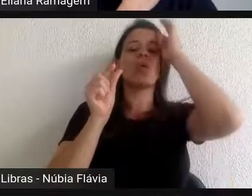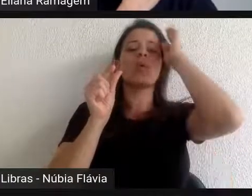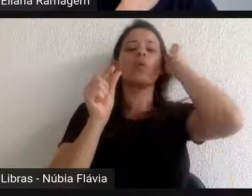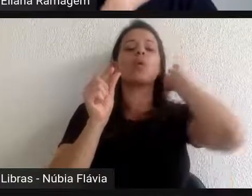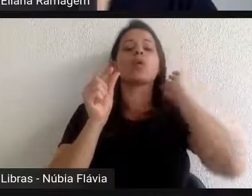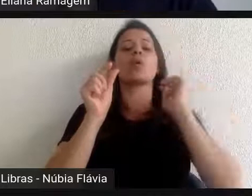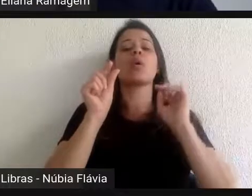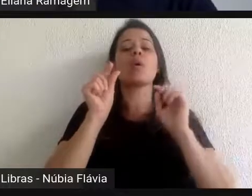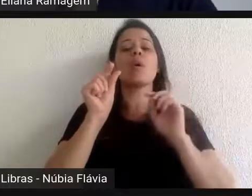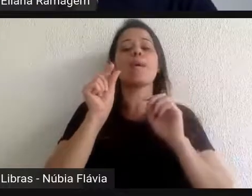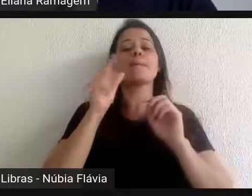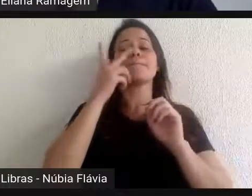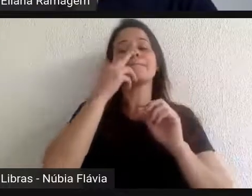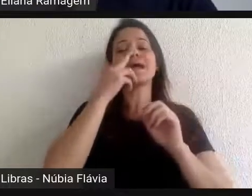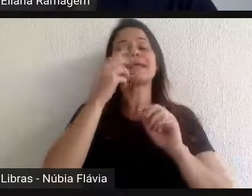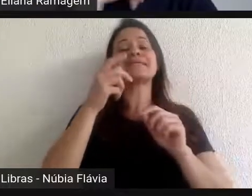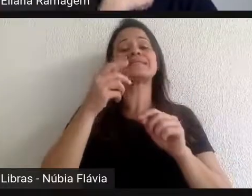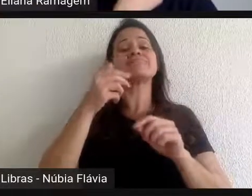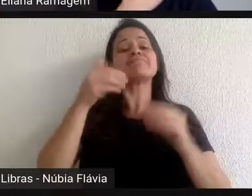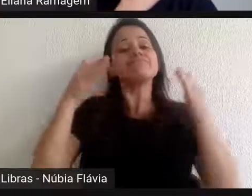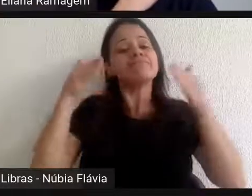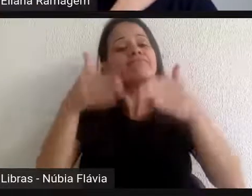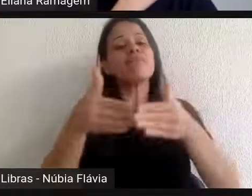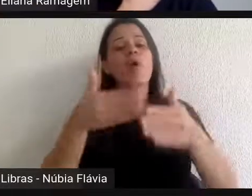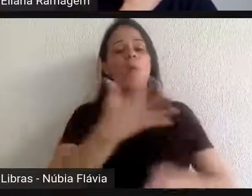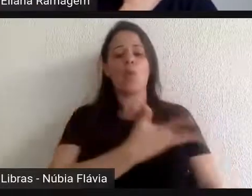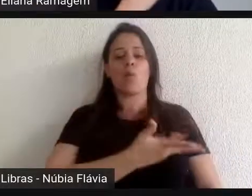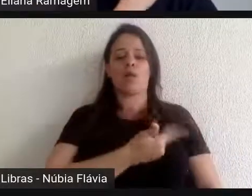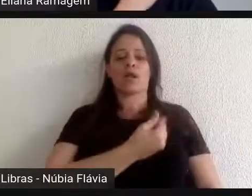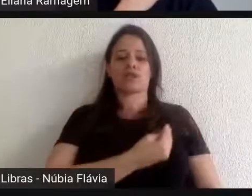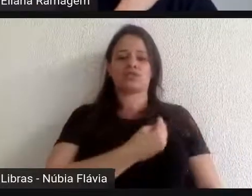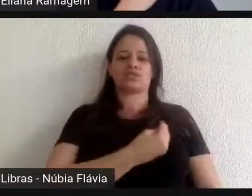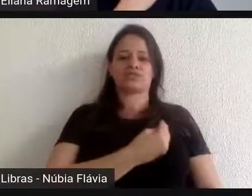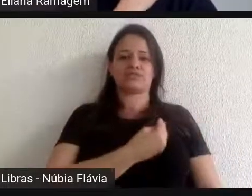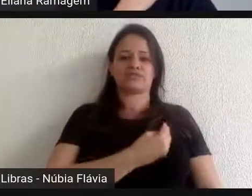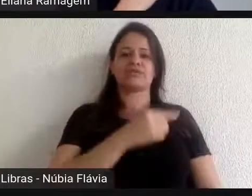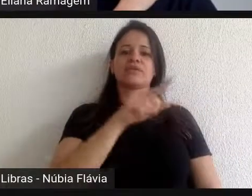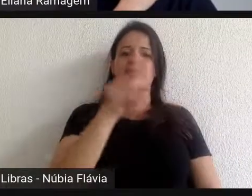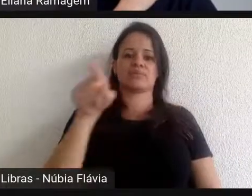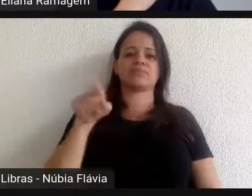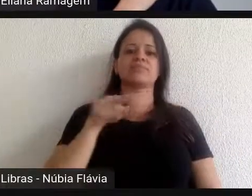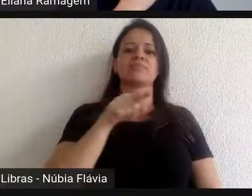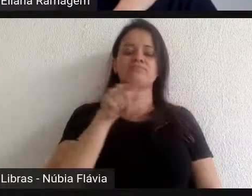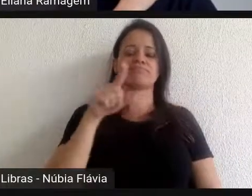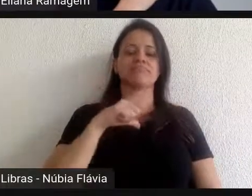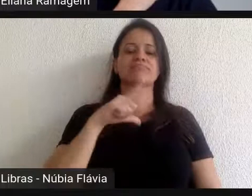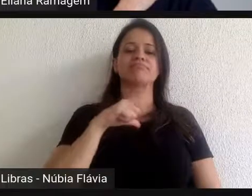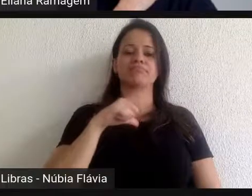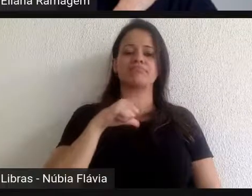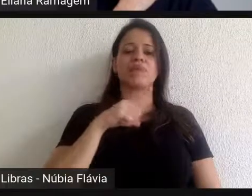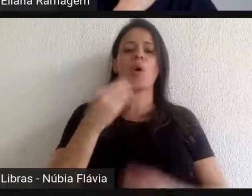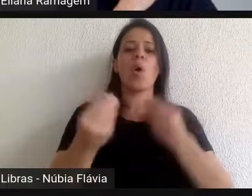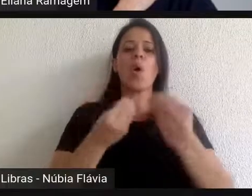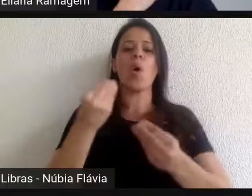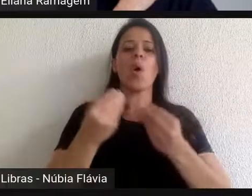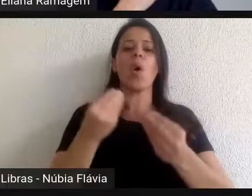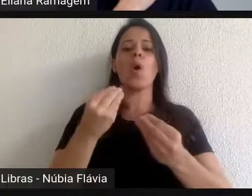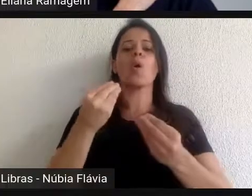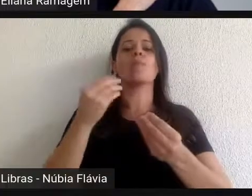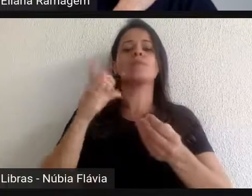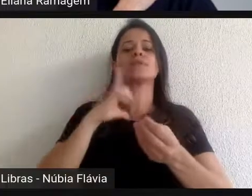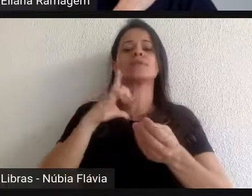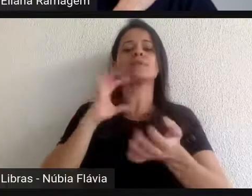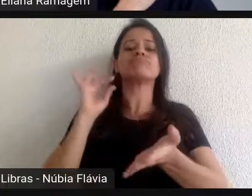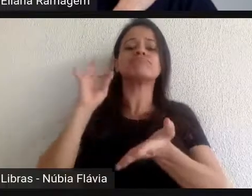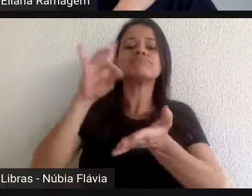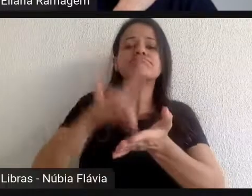no sentido de ter qualidade de vida mesmo, da gente não misturar as coisas, da gente não transformar a nossa refeição em mais um